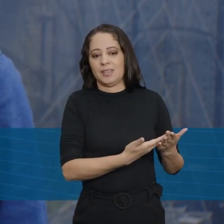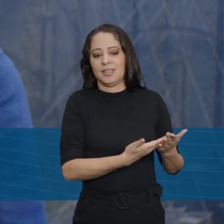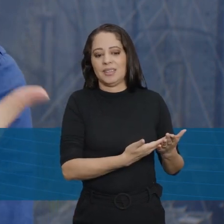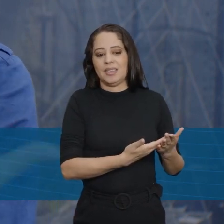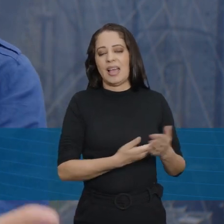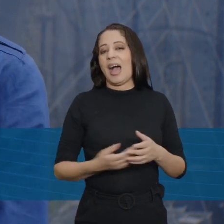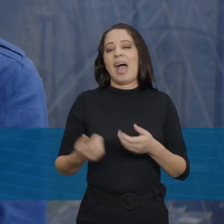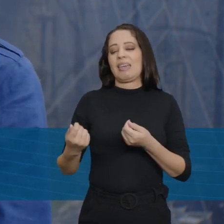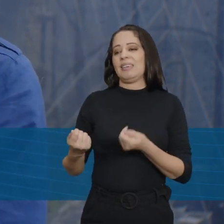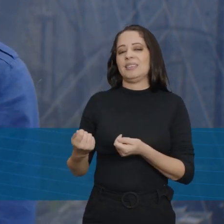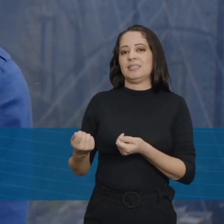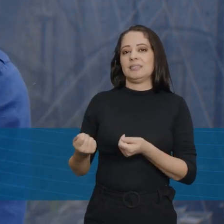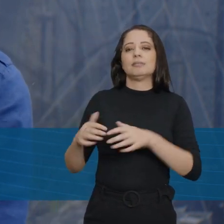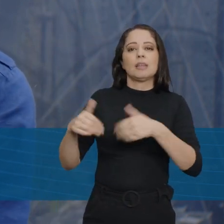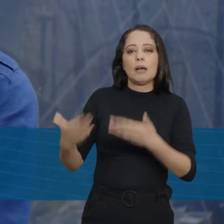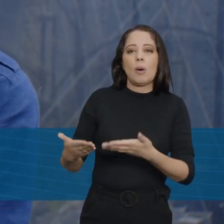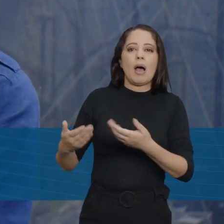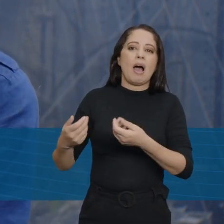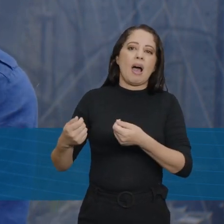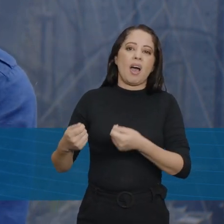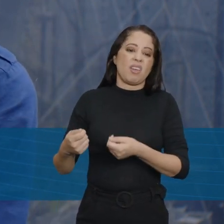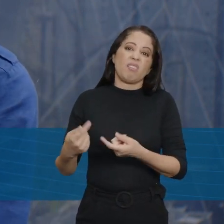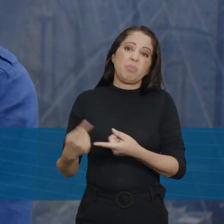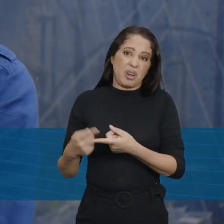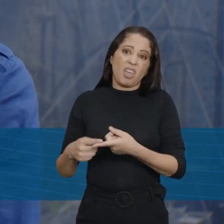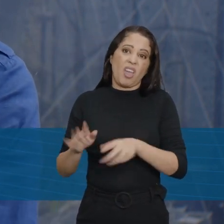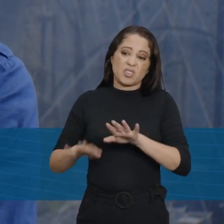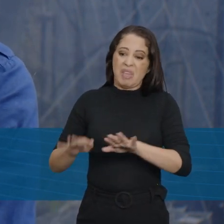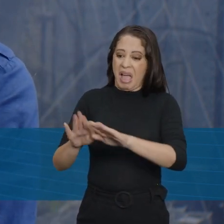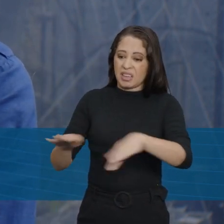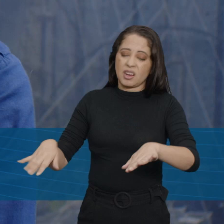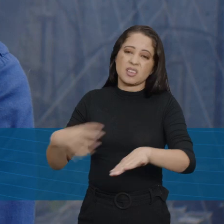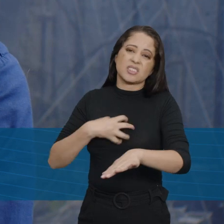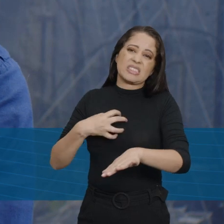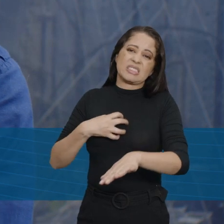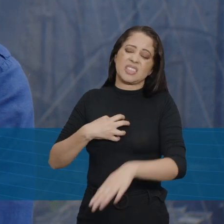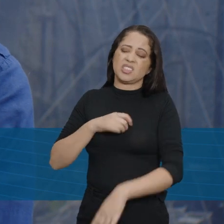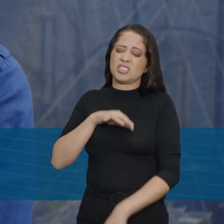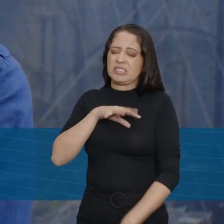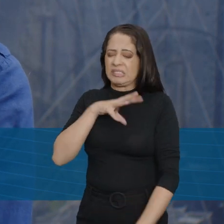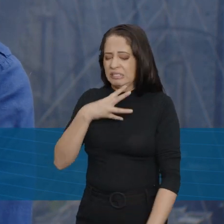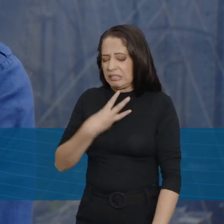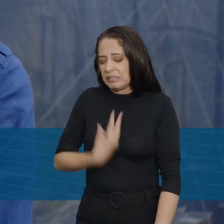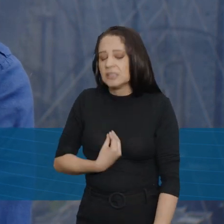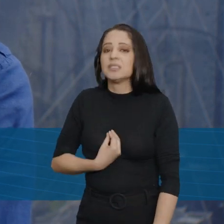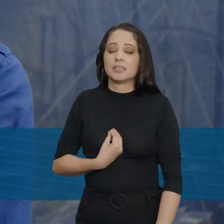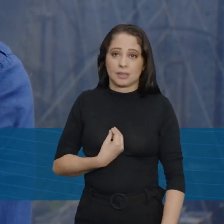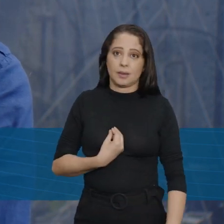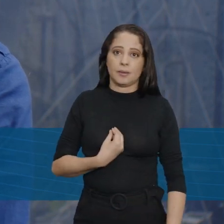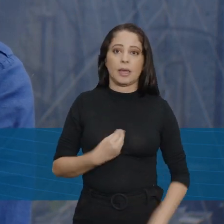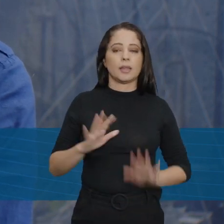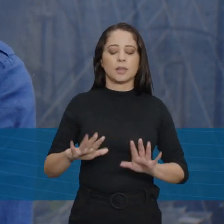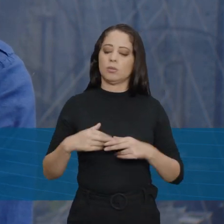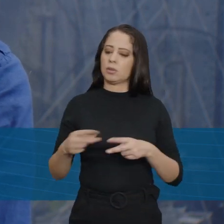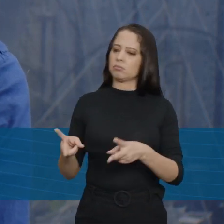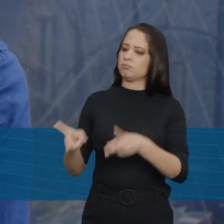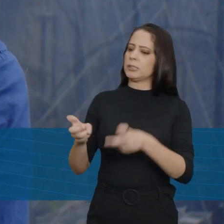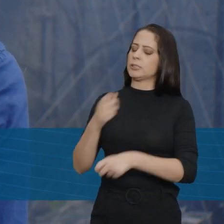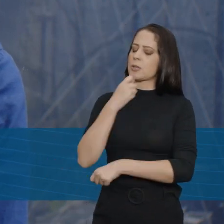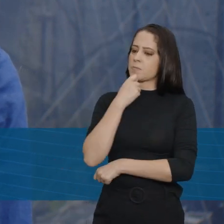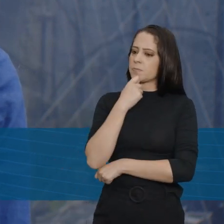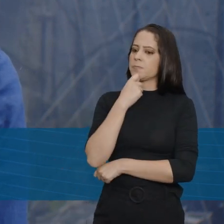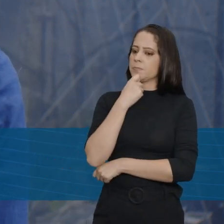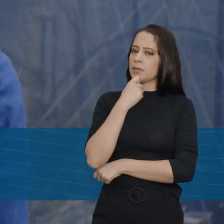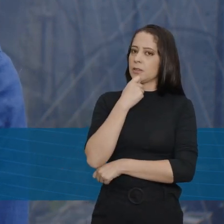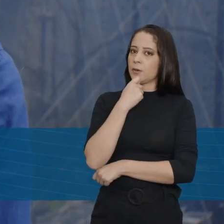precisa às vezes explicar para os pais o que ela tá passando, porque às vezes eles se sentem mal também. Então é interessante a gente começar a perceber